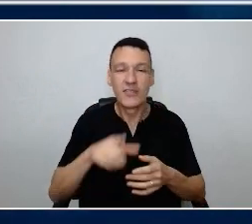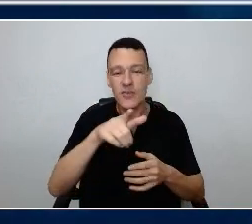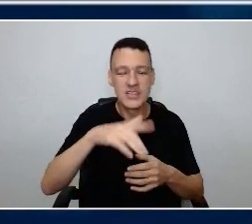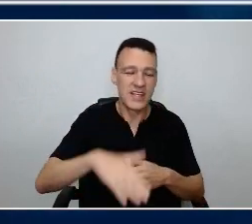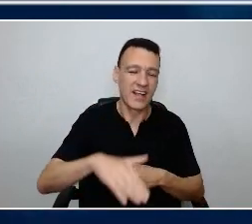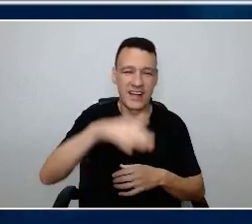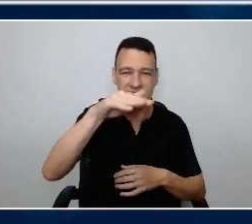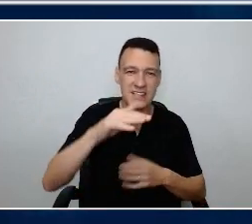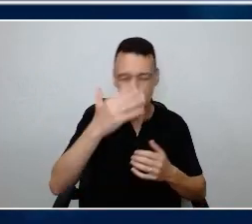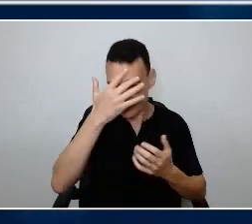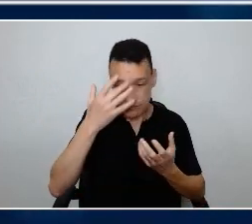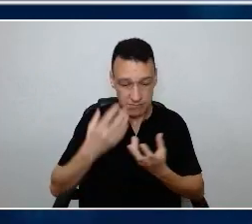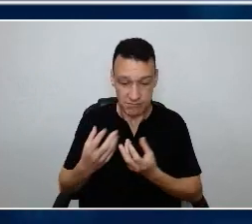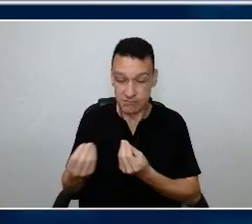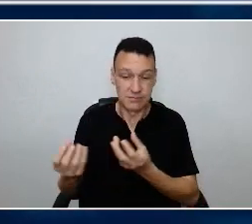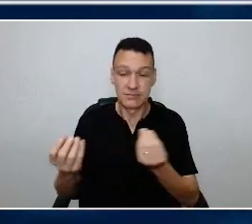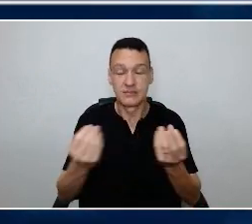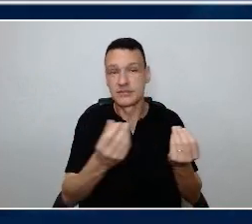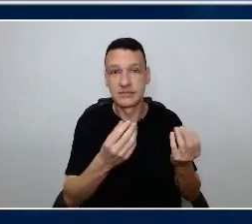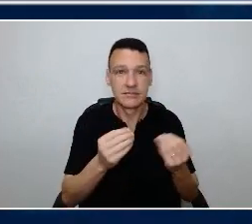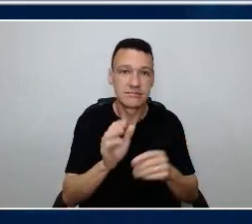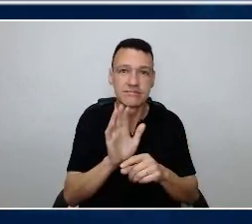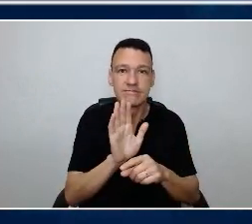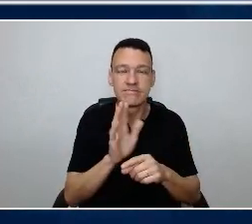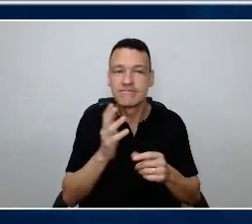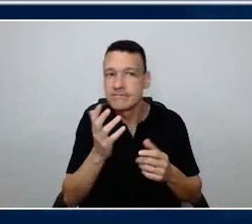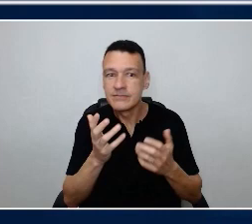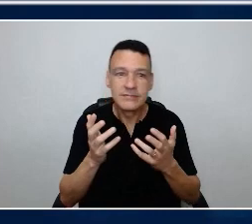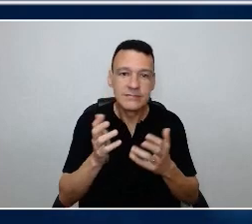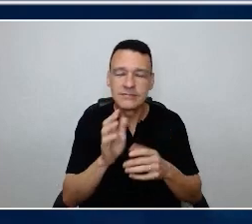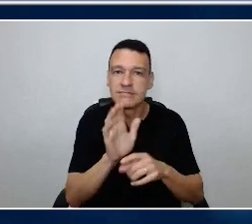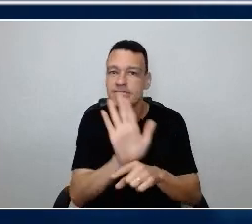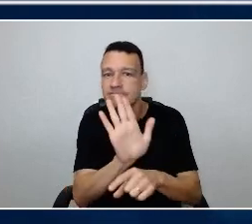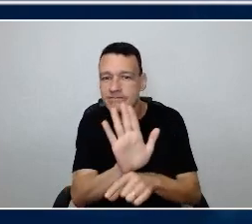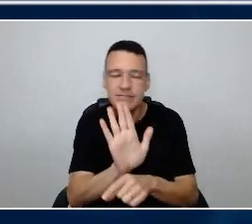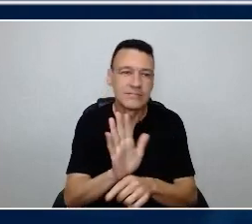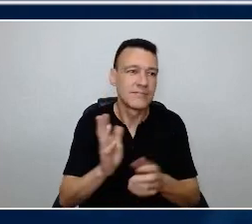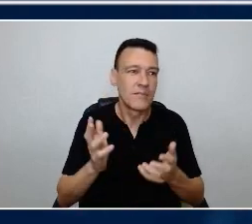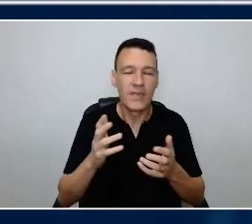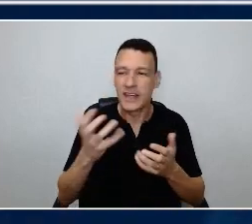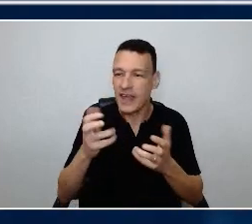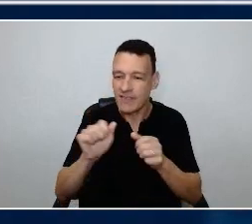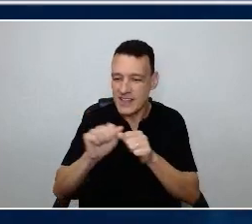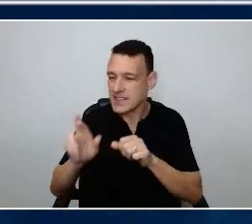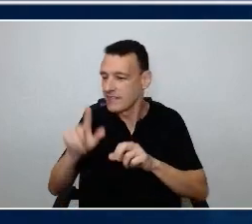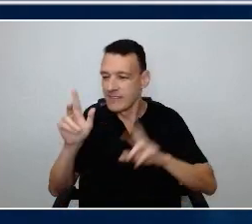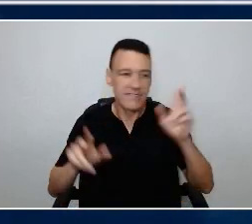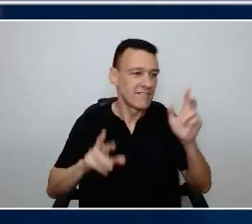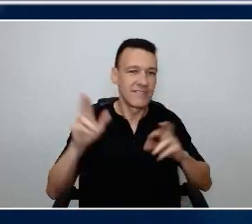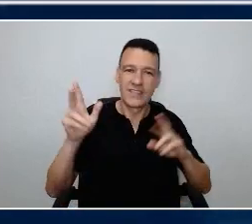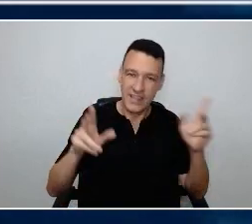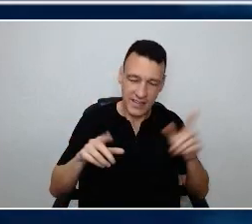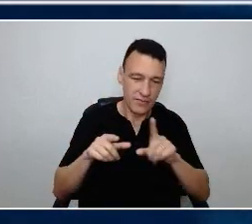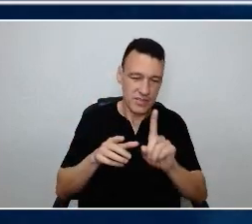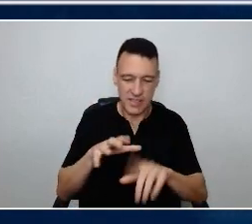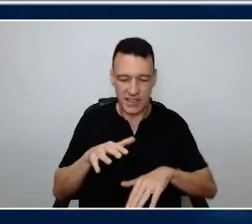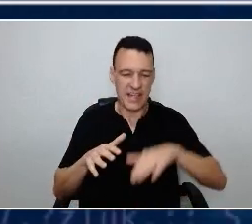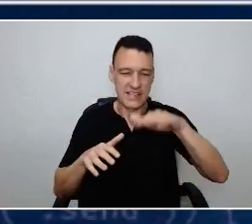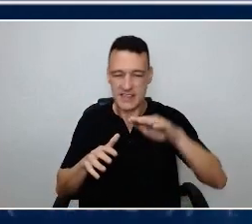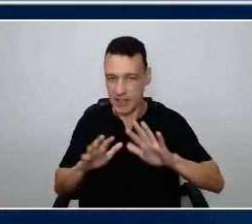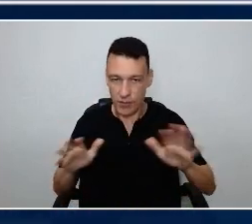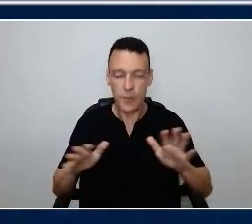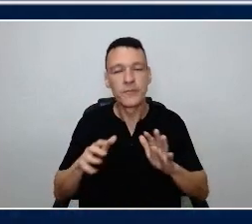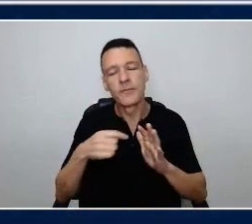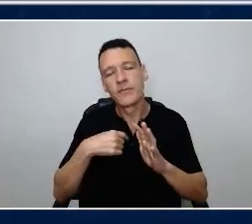eh sempre estão buscando se destacar e fazer alguma coisa diferente como você acha que isso eh